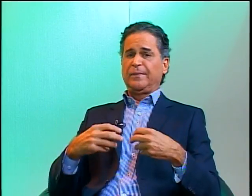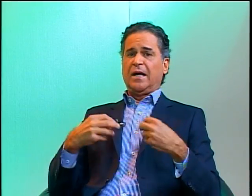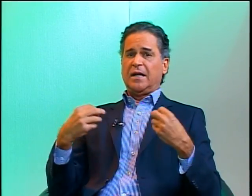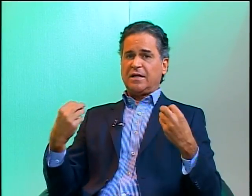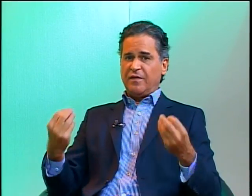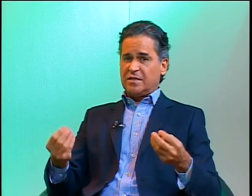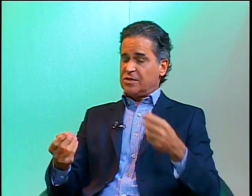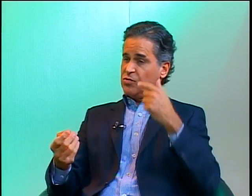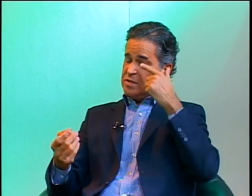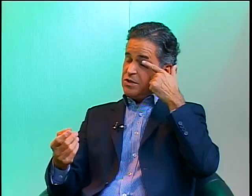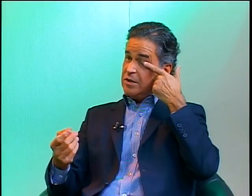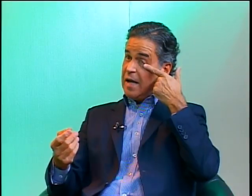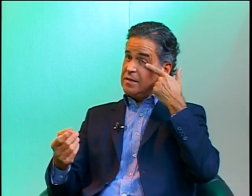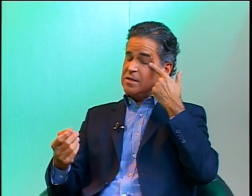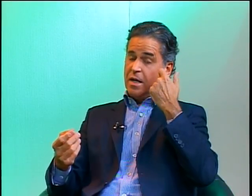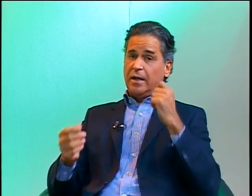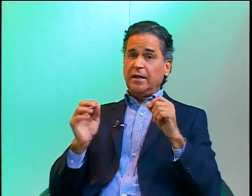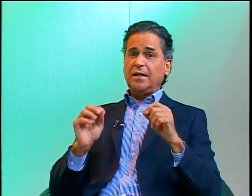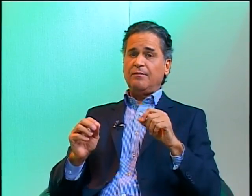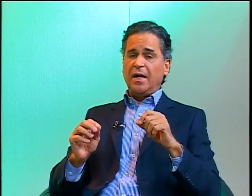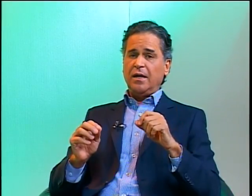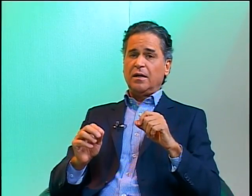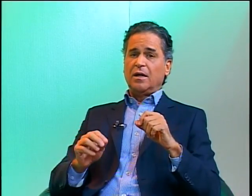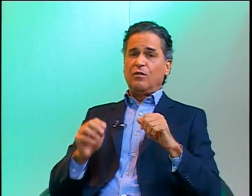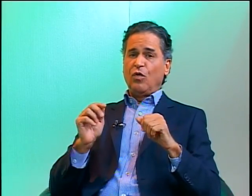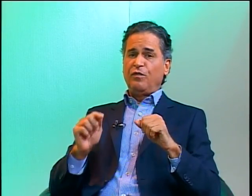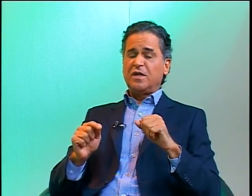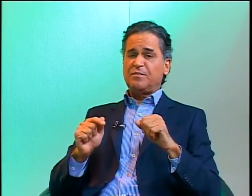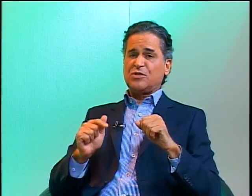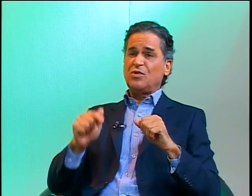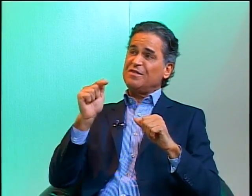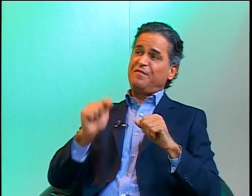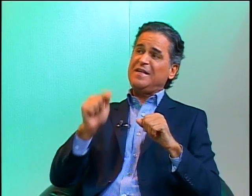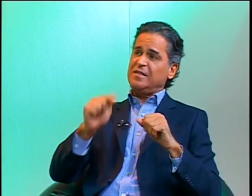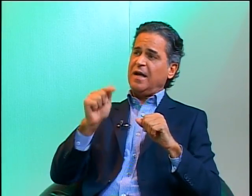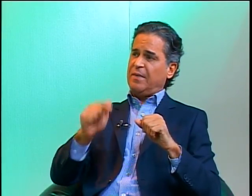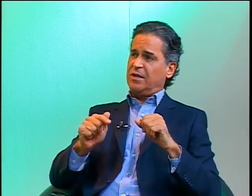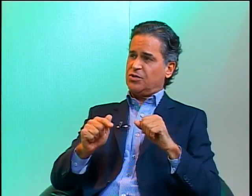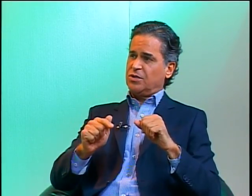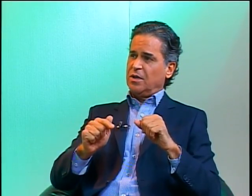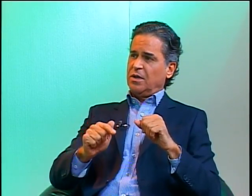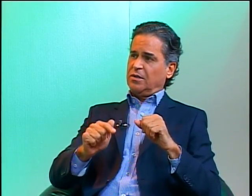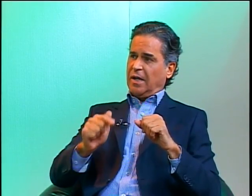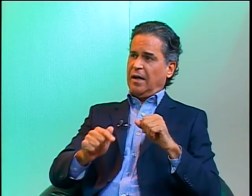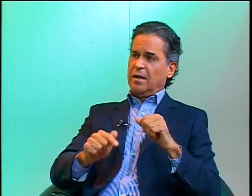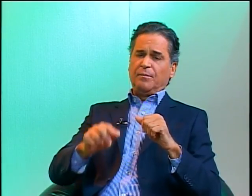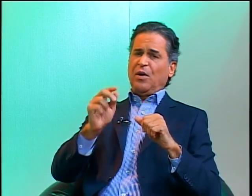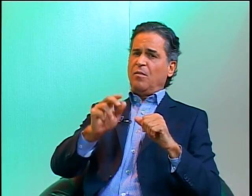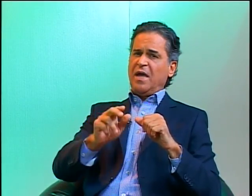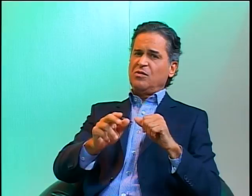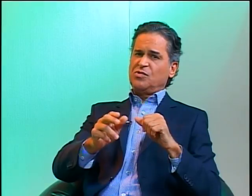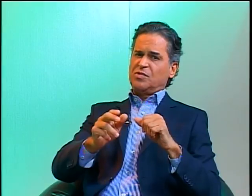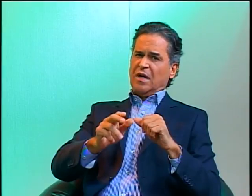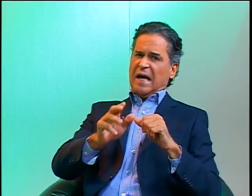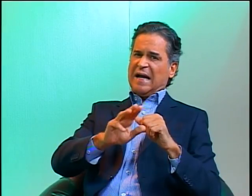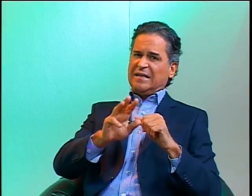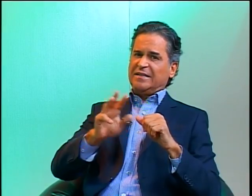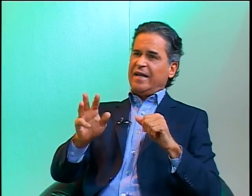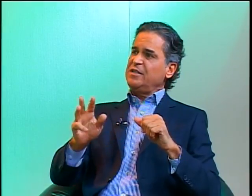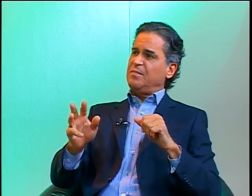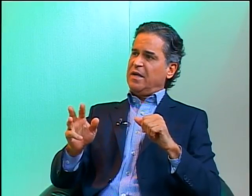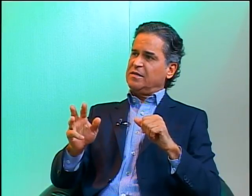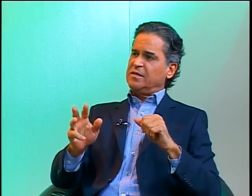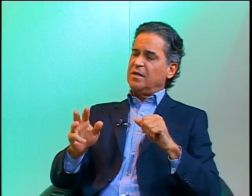pessoas através das suas entidades e também vou ouvir as pessoas fisicamente. Tá? Pelo menos a